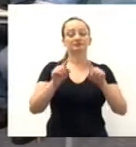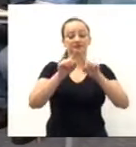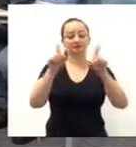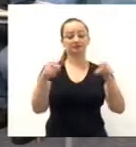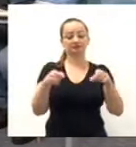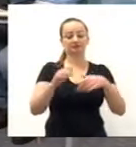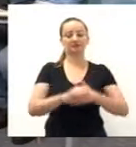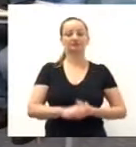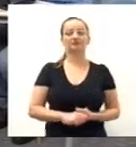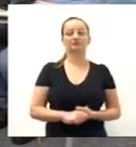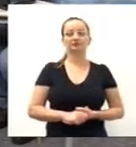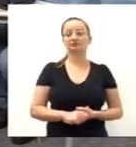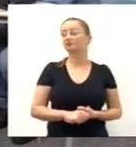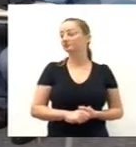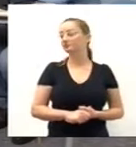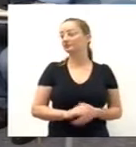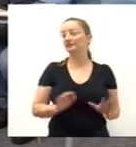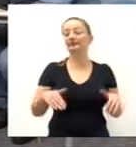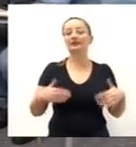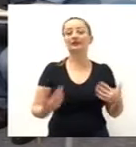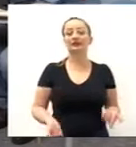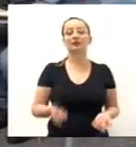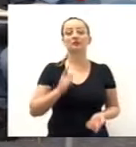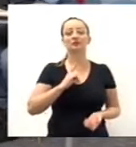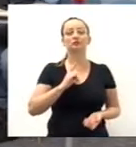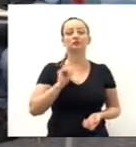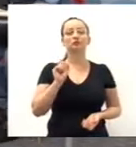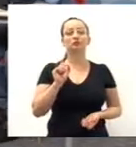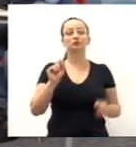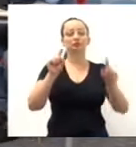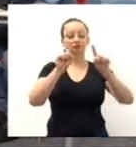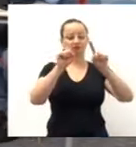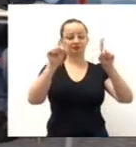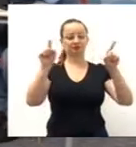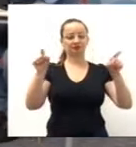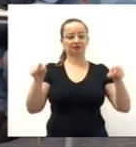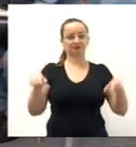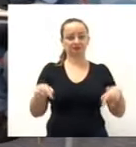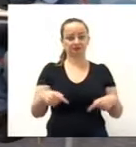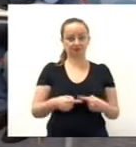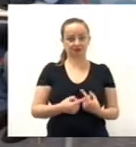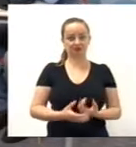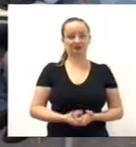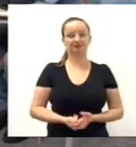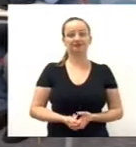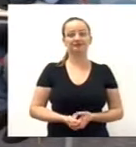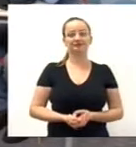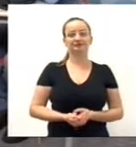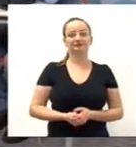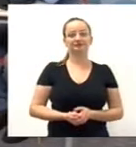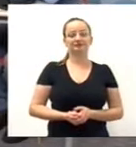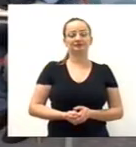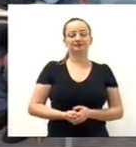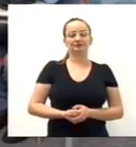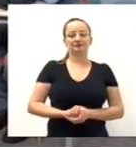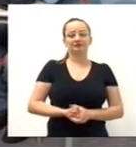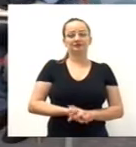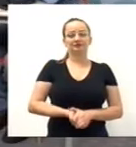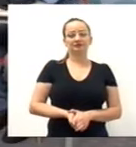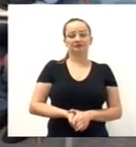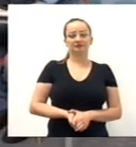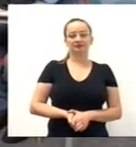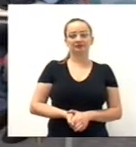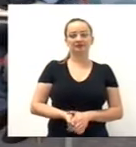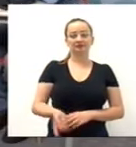circunferência, ok? Então, eu tenho aqui a minha circunferência, né? Aqui vocês já